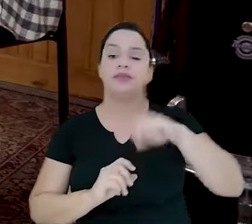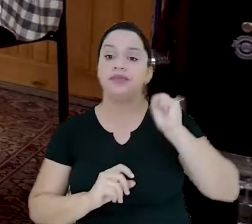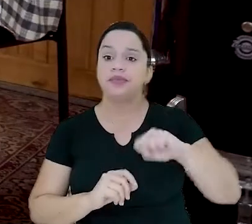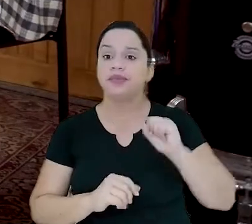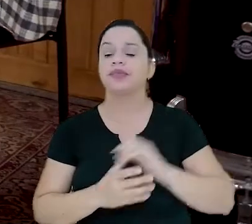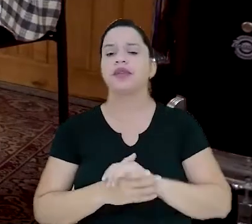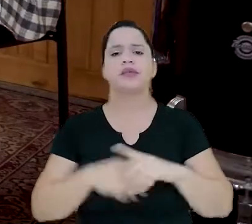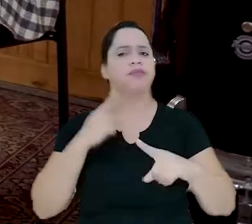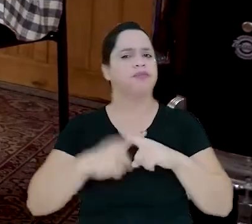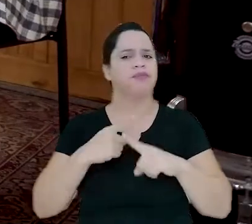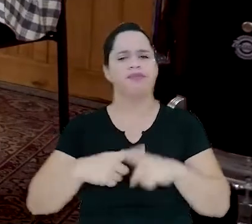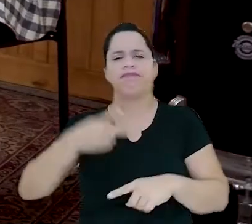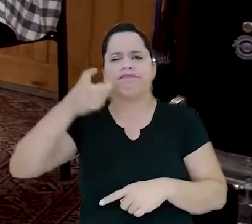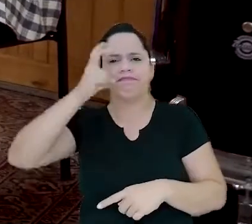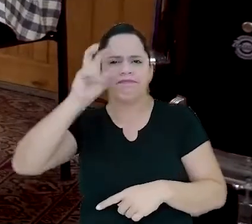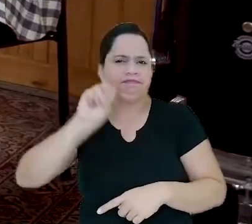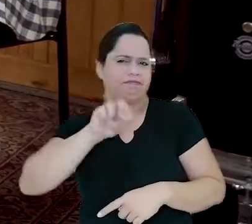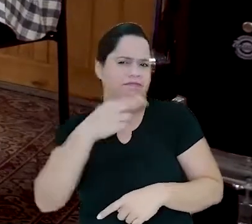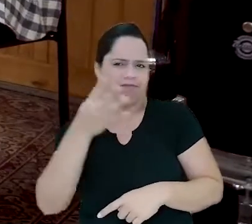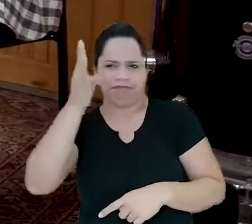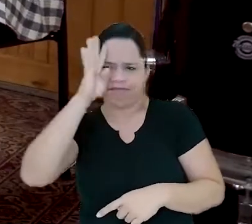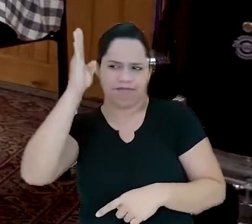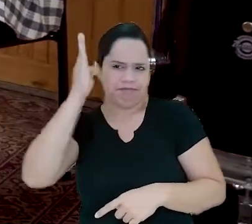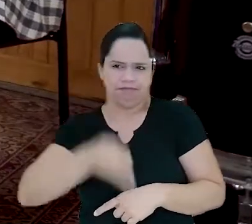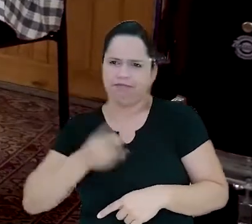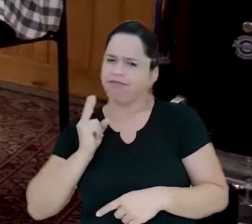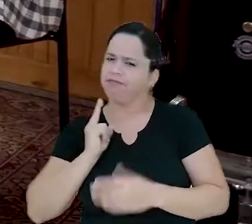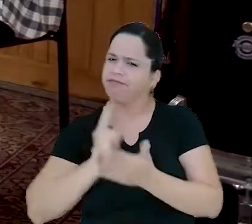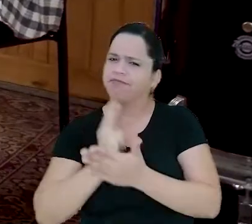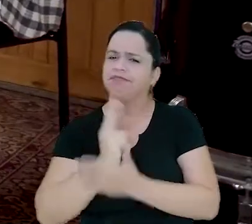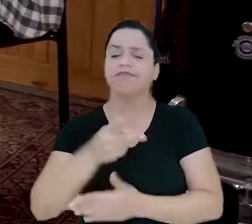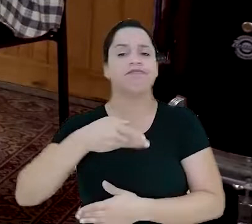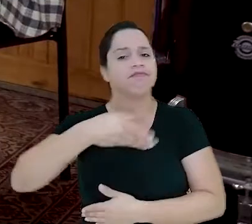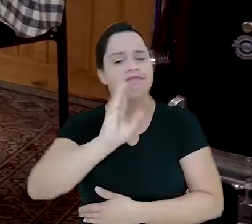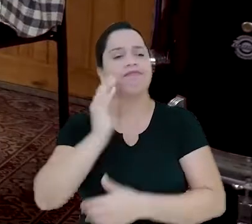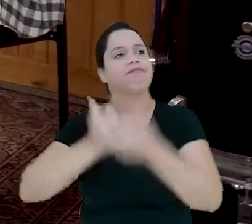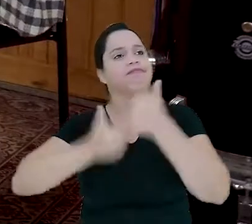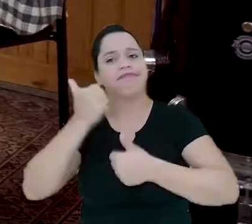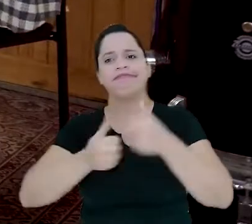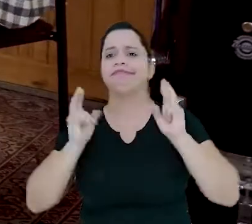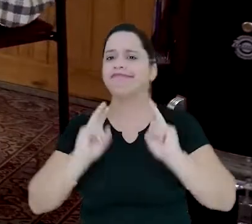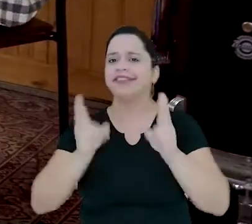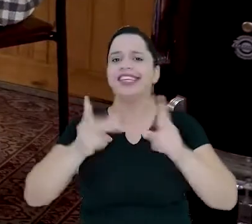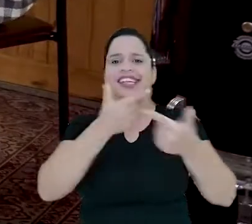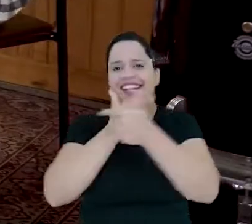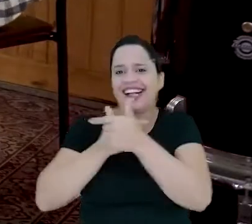Ele falava, ele saía toda quinta, quarta-feira, ele ia jogar futebol.